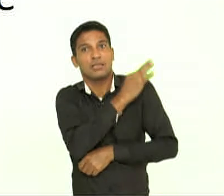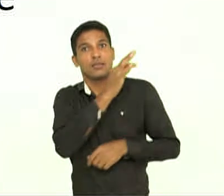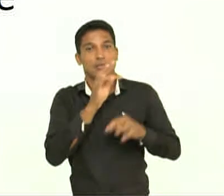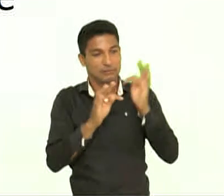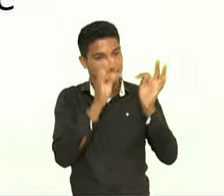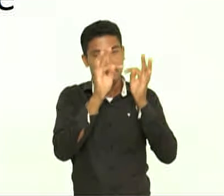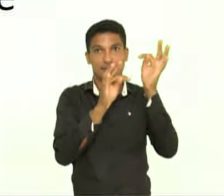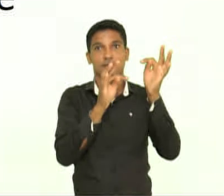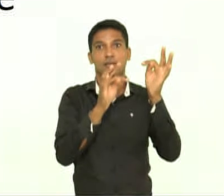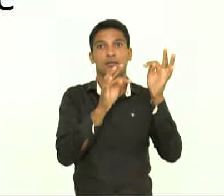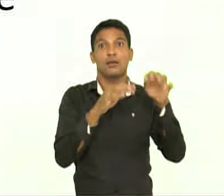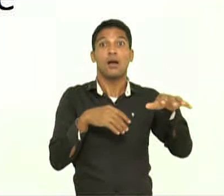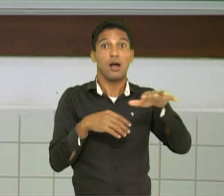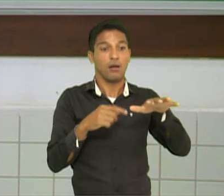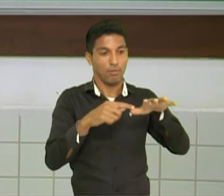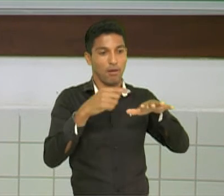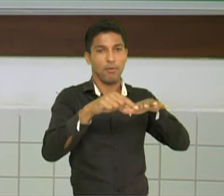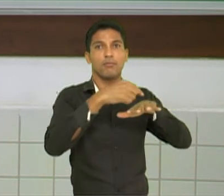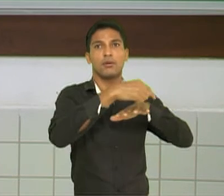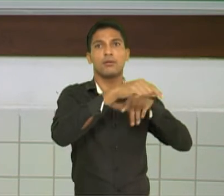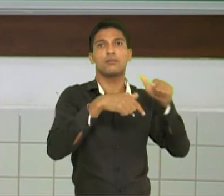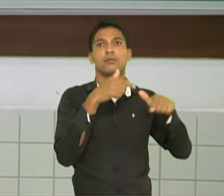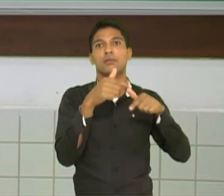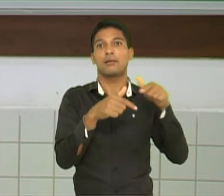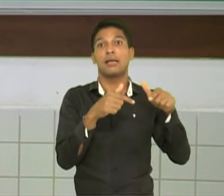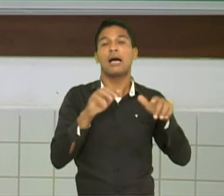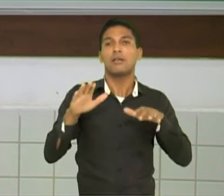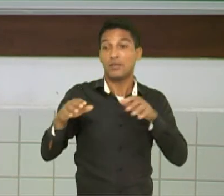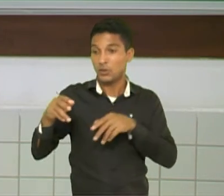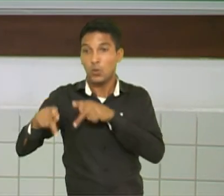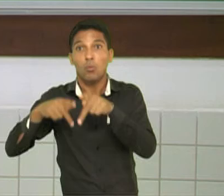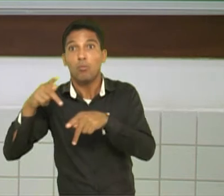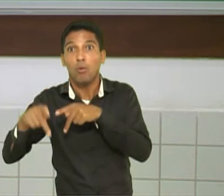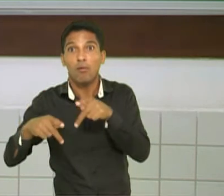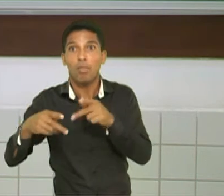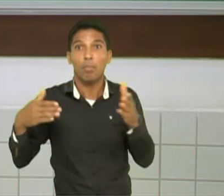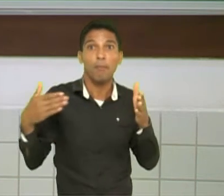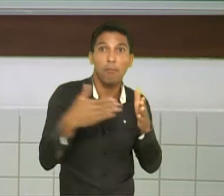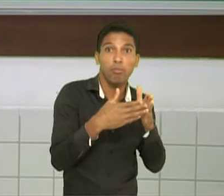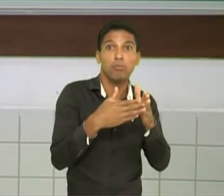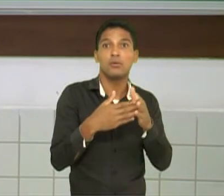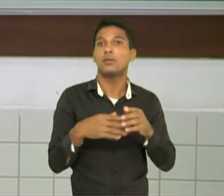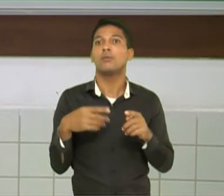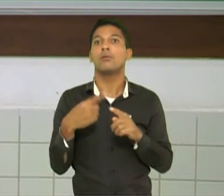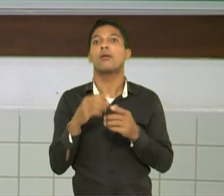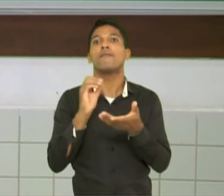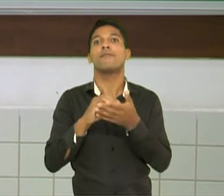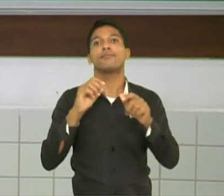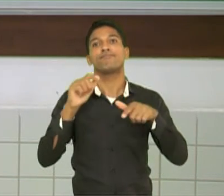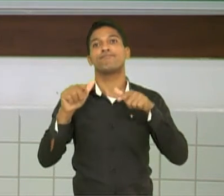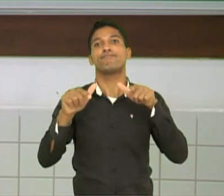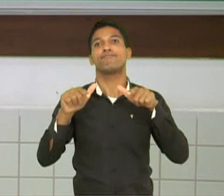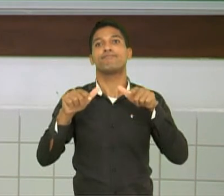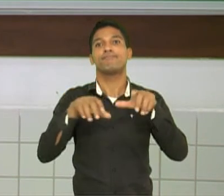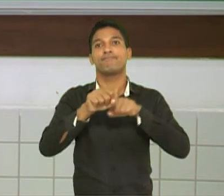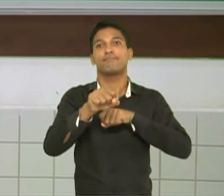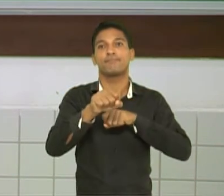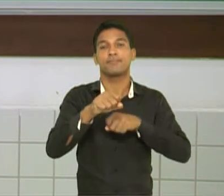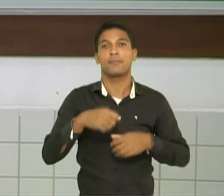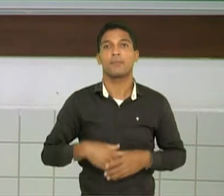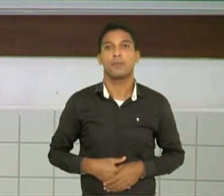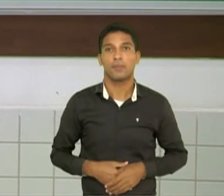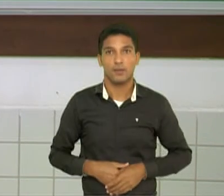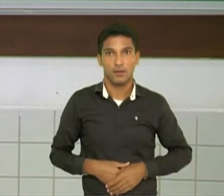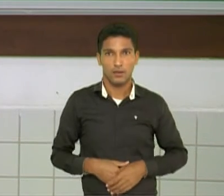de trabalho muitas vezes acabam sendo inacessíveis para uma grande parcela da população, onde eles habitam,